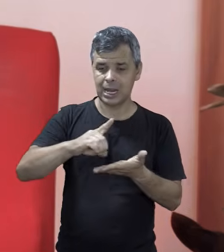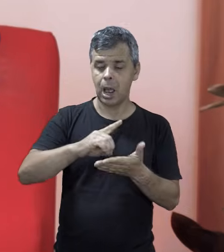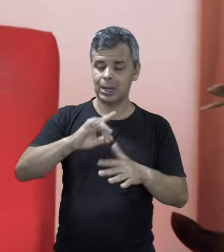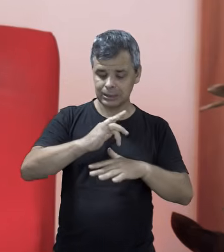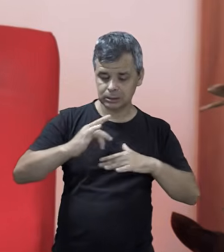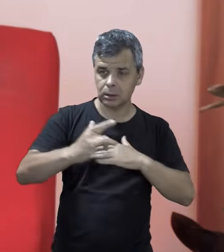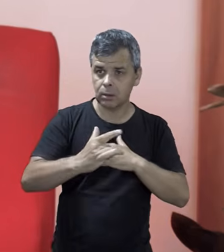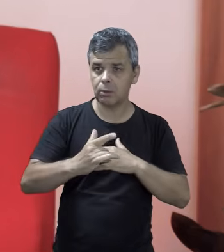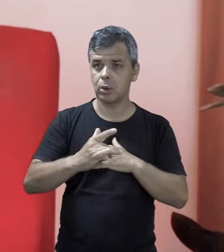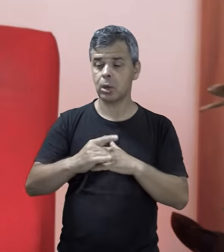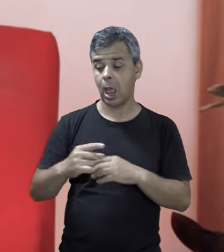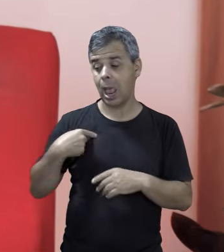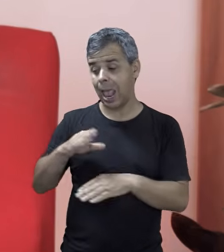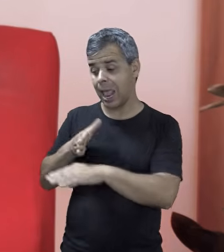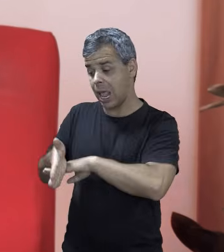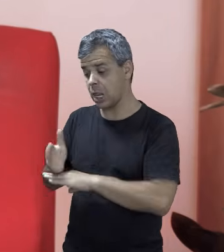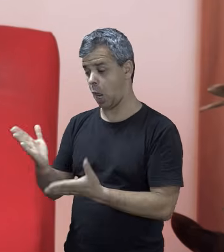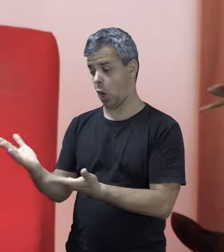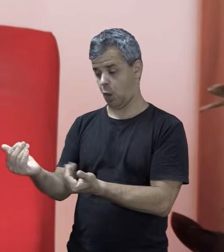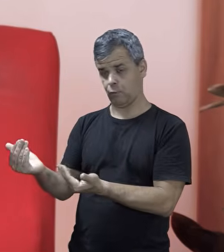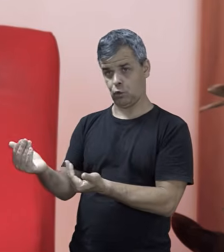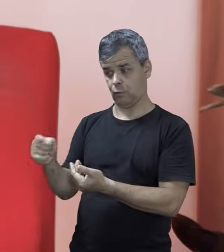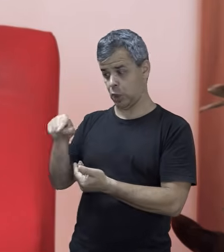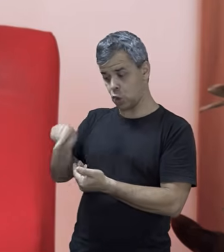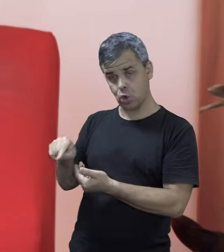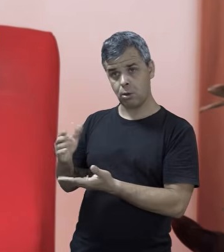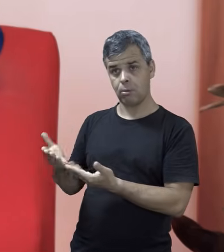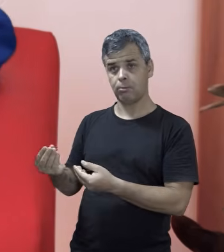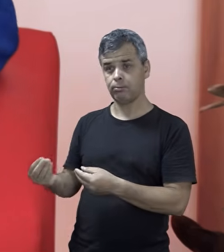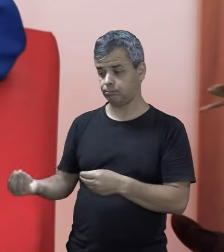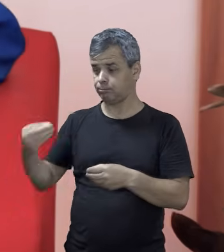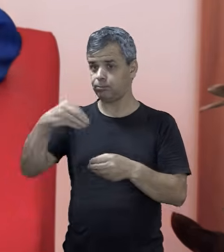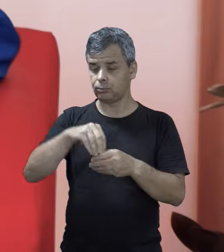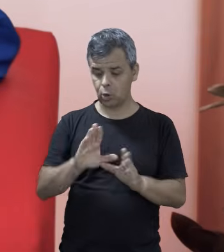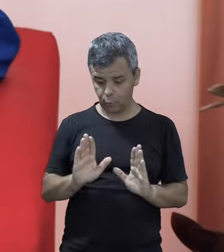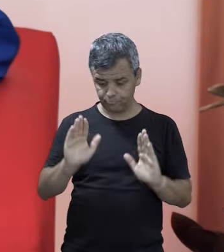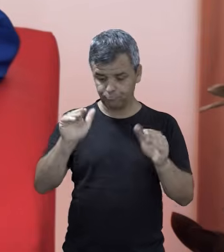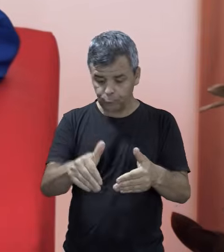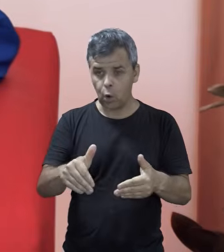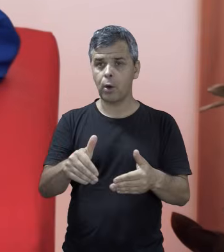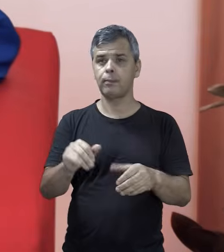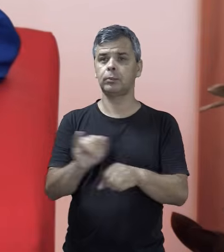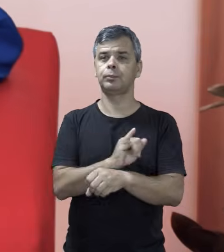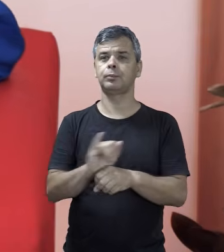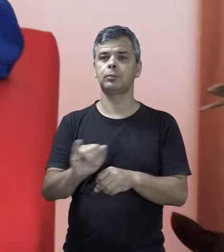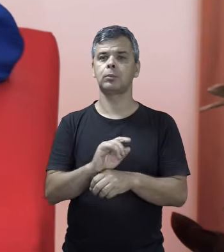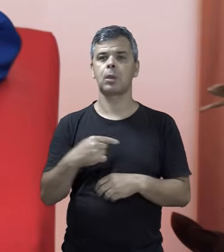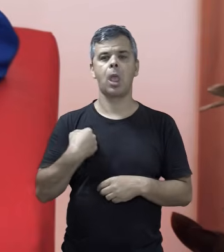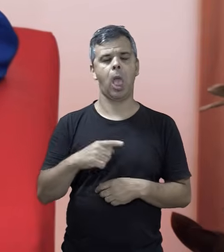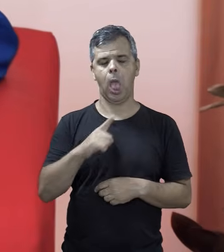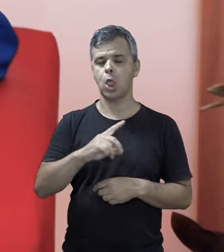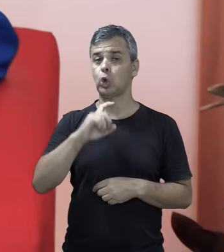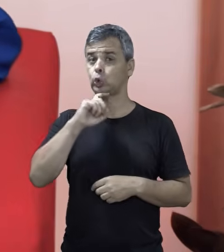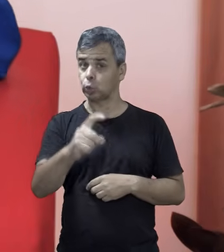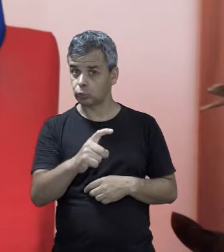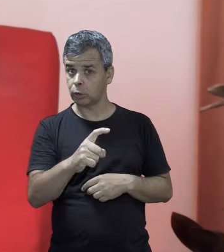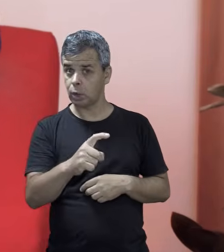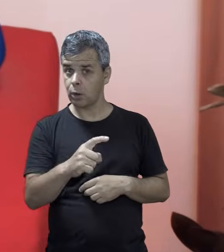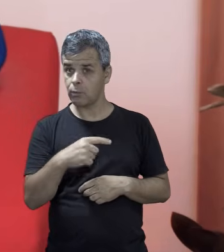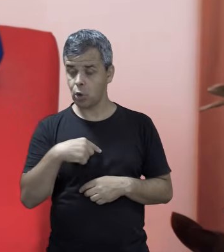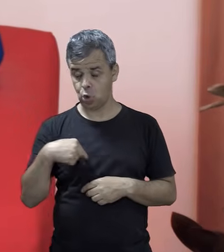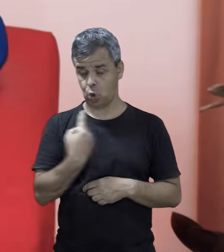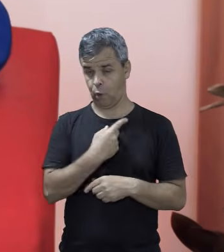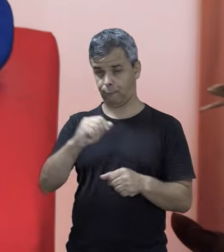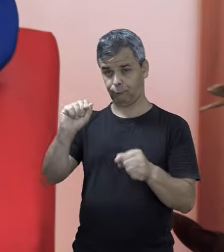aí que entra a juventude. A gente precisa colocar a juventude no centro dessa estratégia. Eu não tenho dúvida que se a